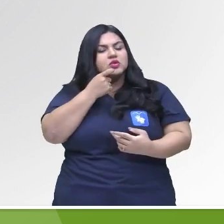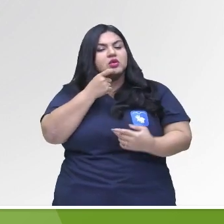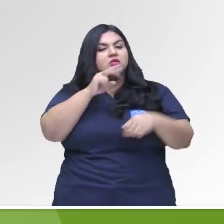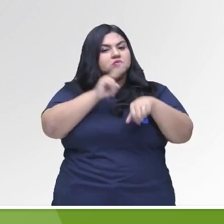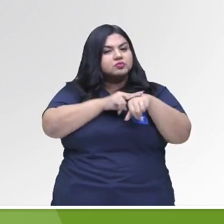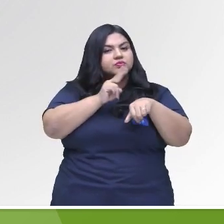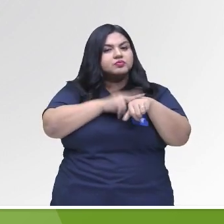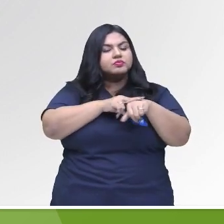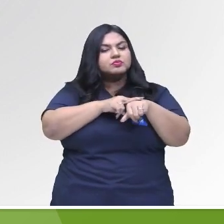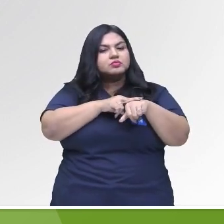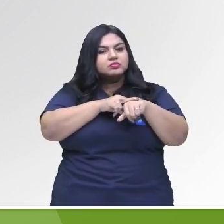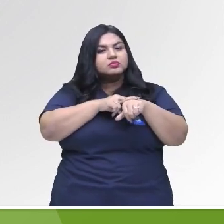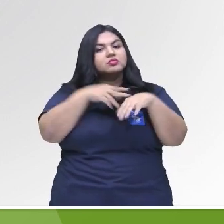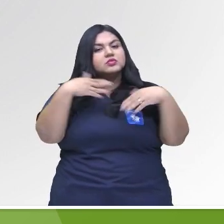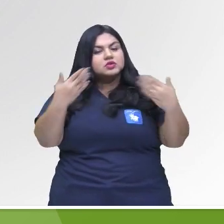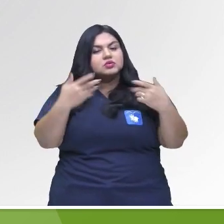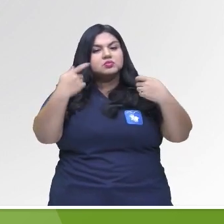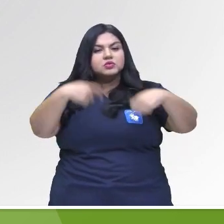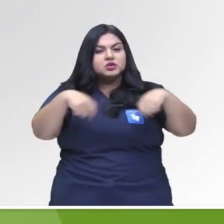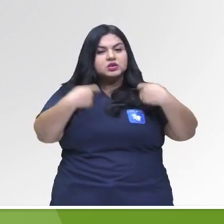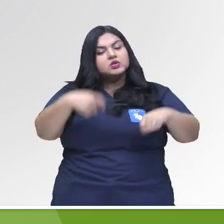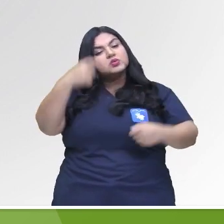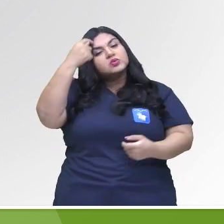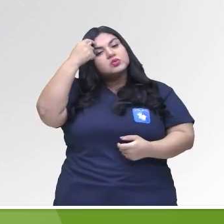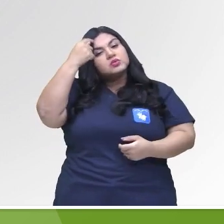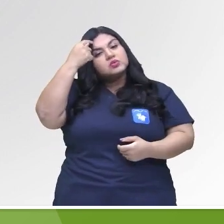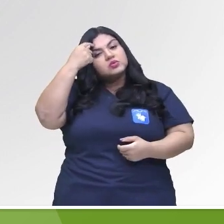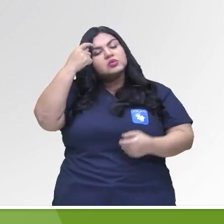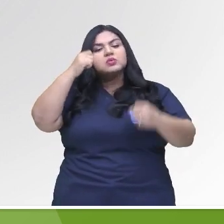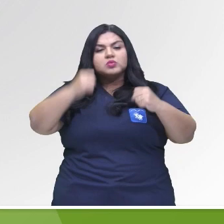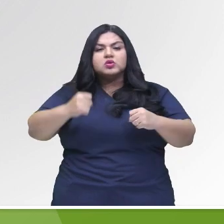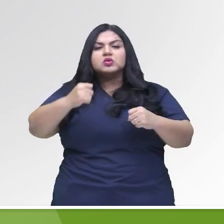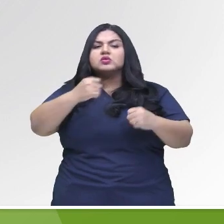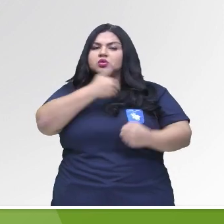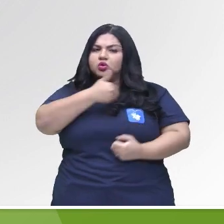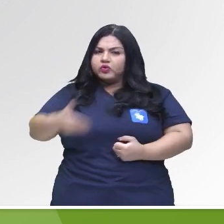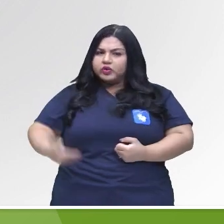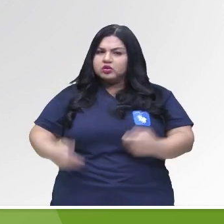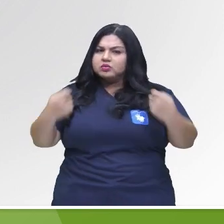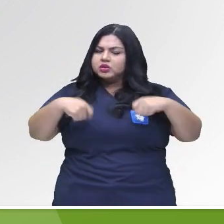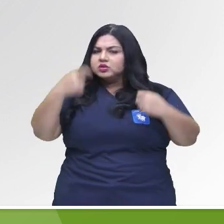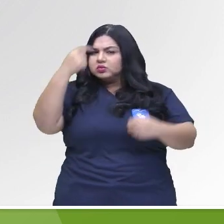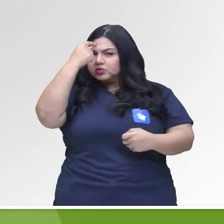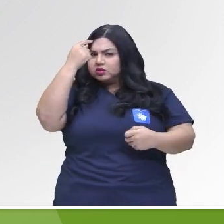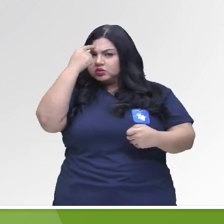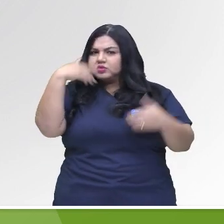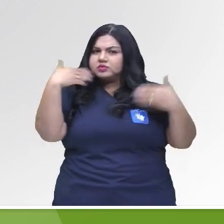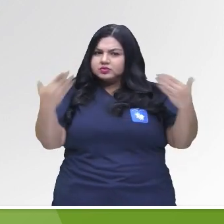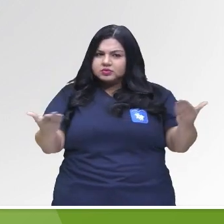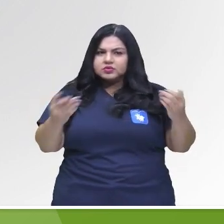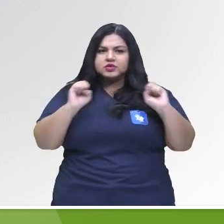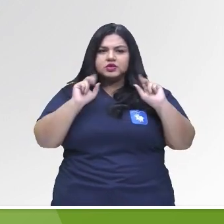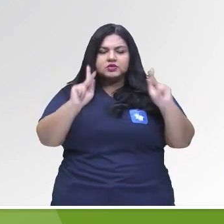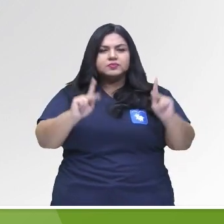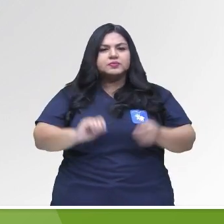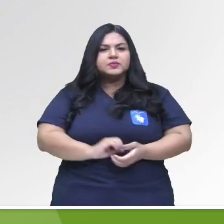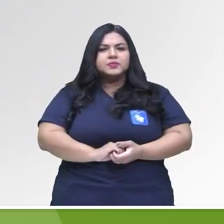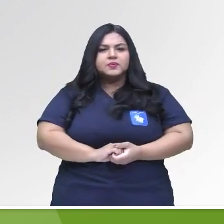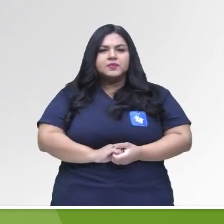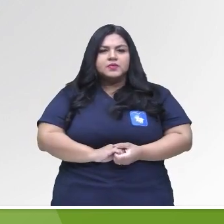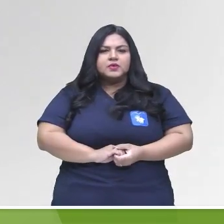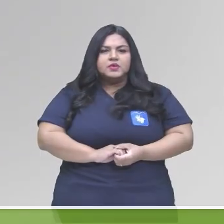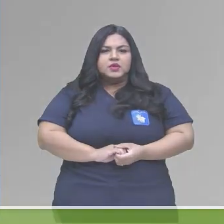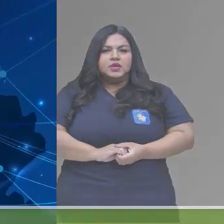vidro, tá? Então, isso precisa ser pensado, o poder público precisa também pensar um pouquinho sobre isso, tá bom?